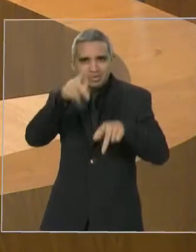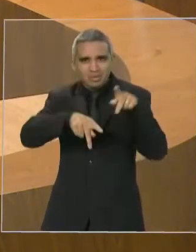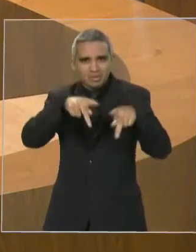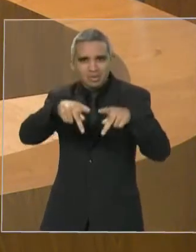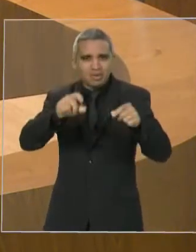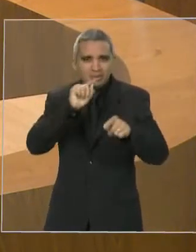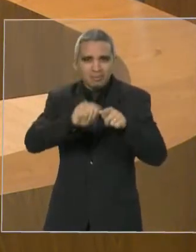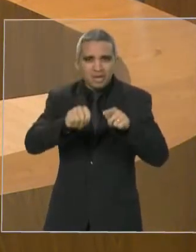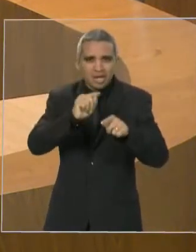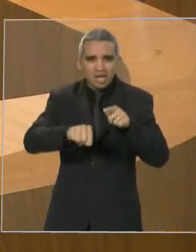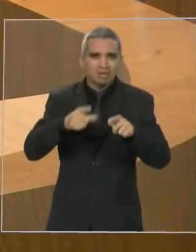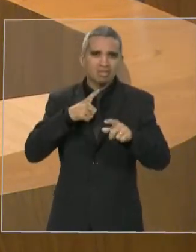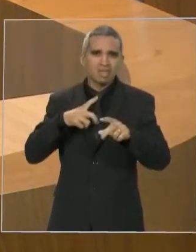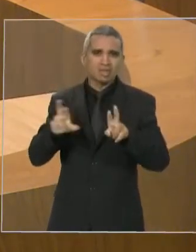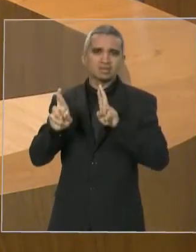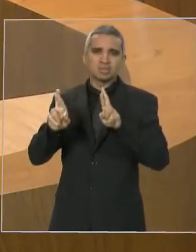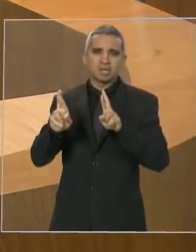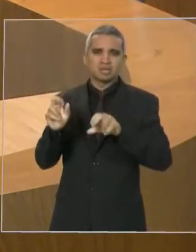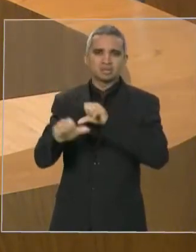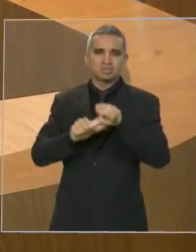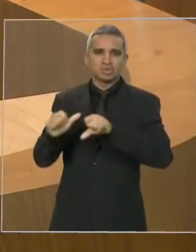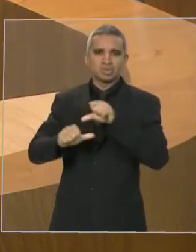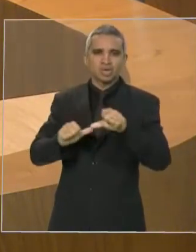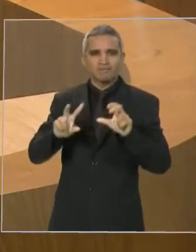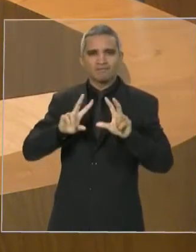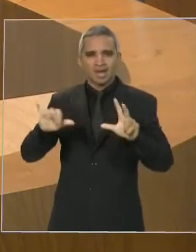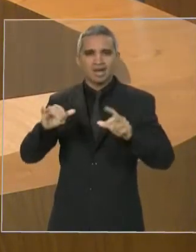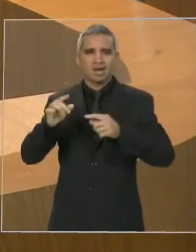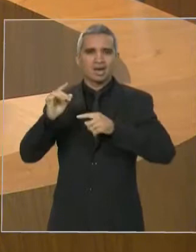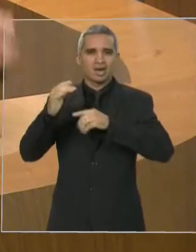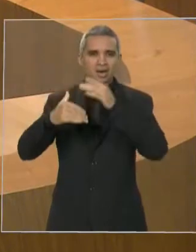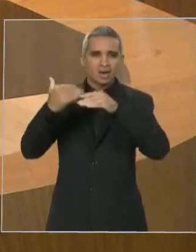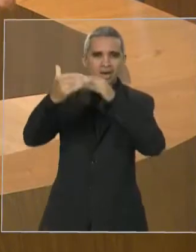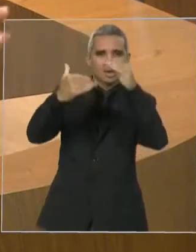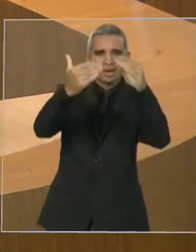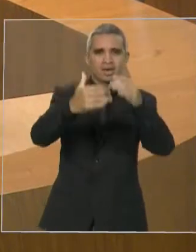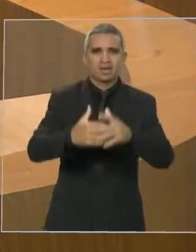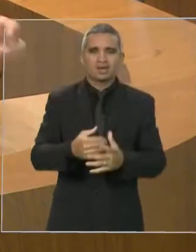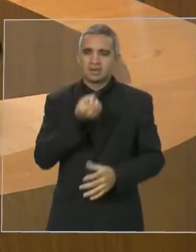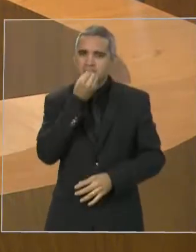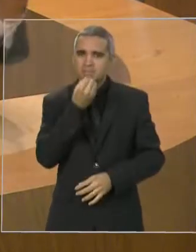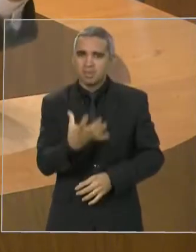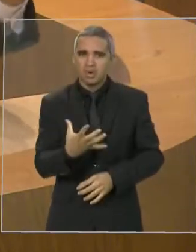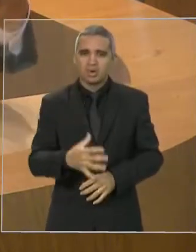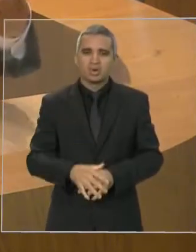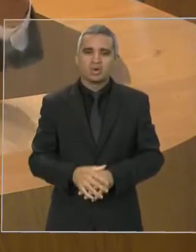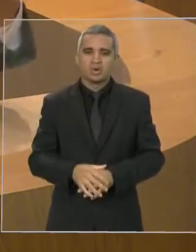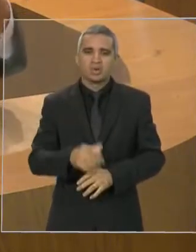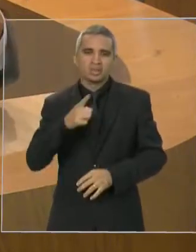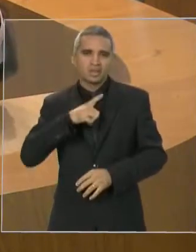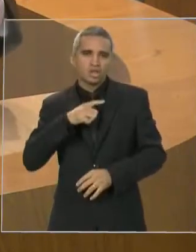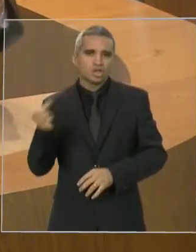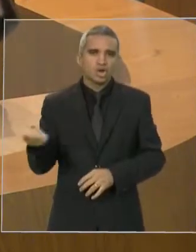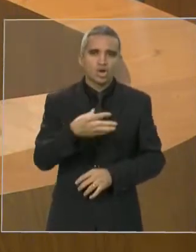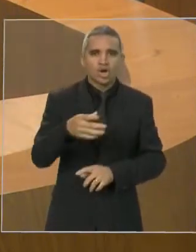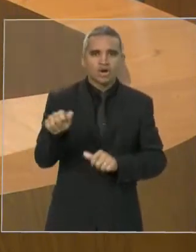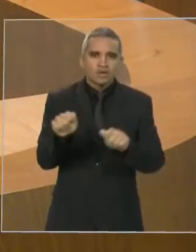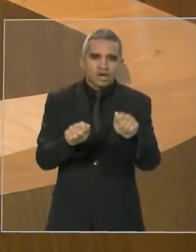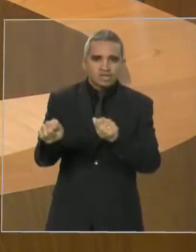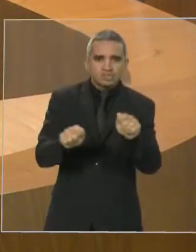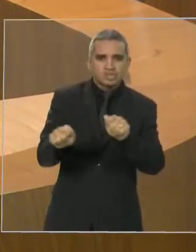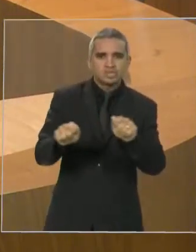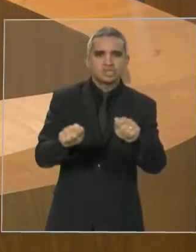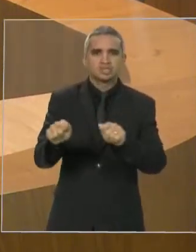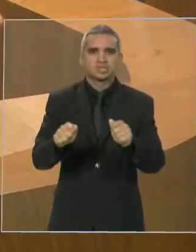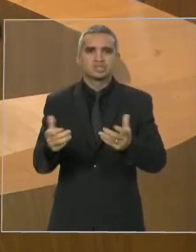daquela cidade, era a esperança de que iríamos ter uma nova administração, iríamos